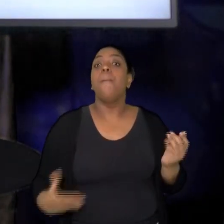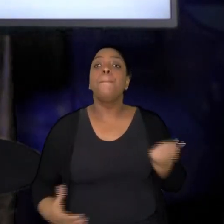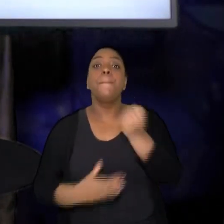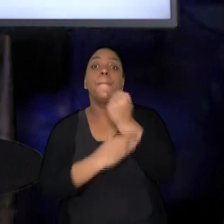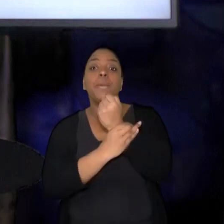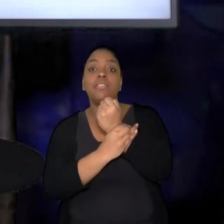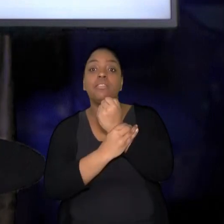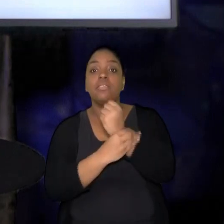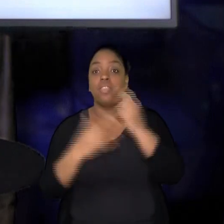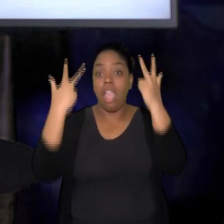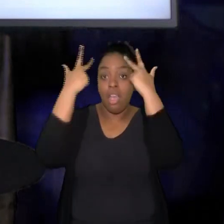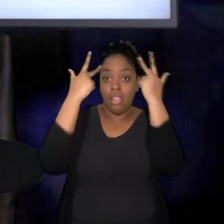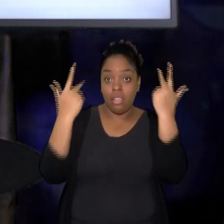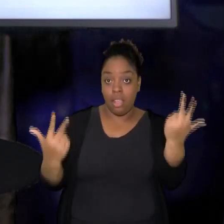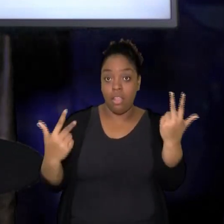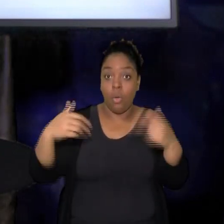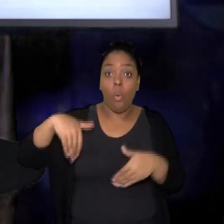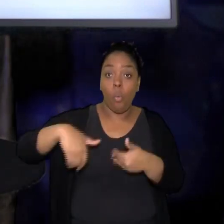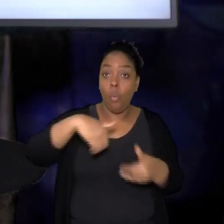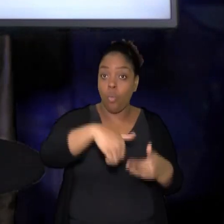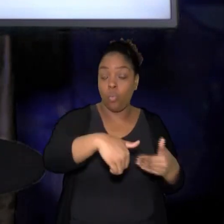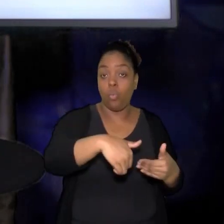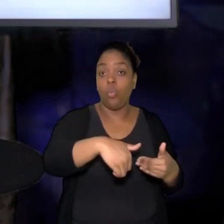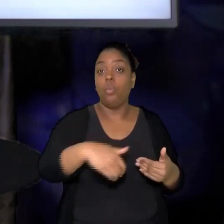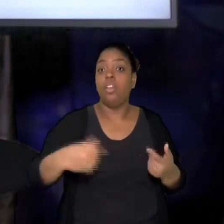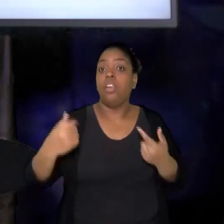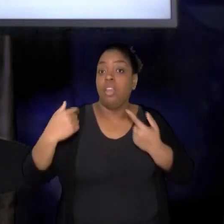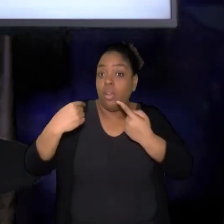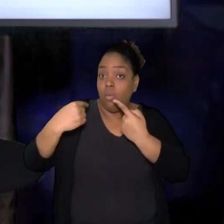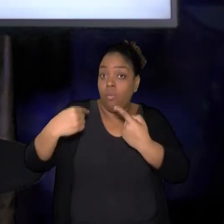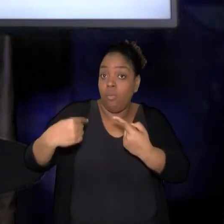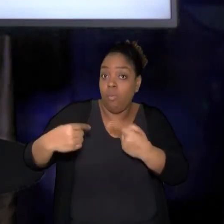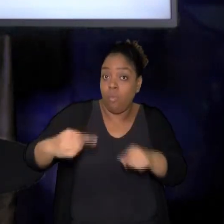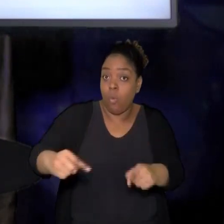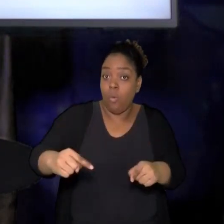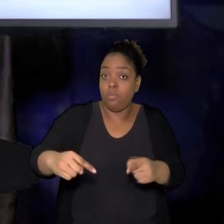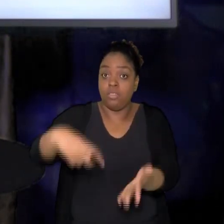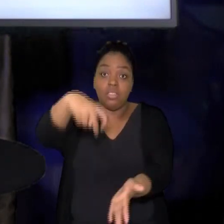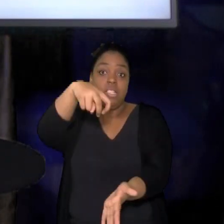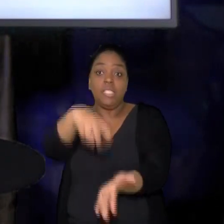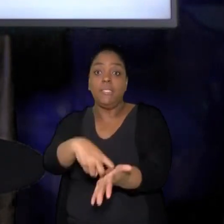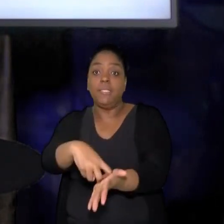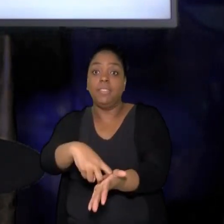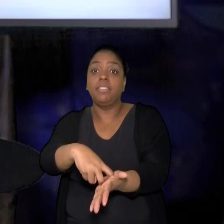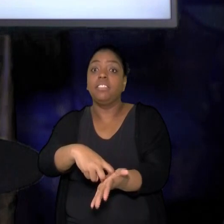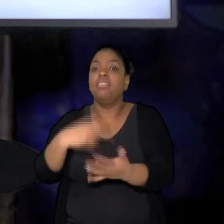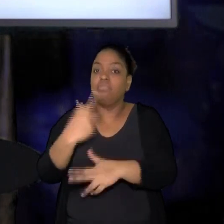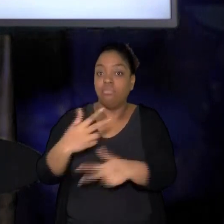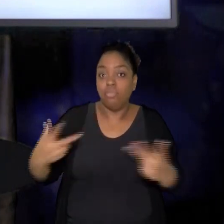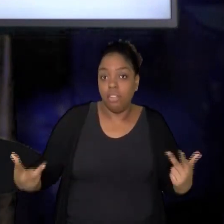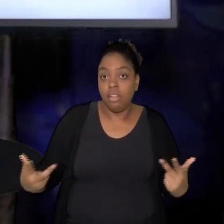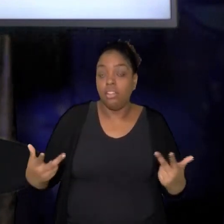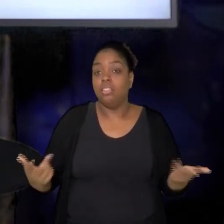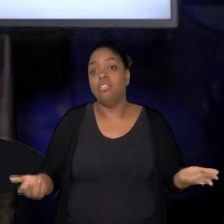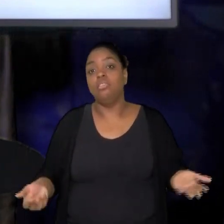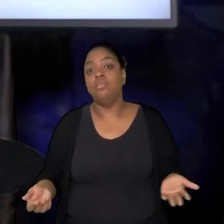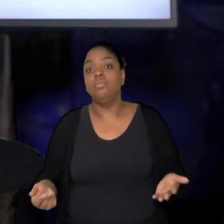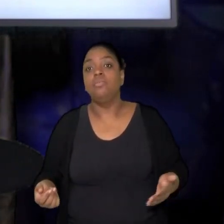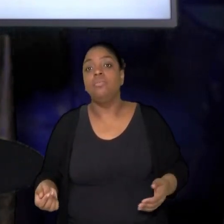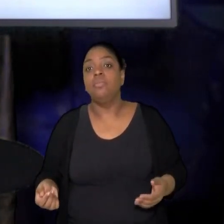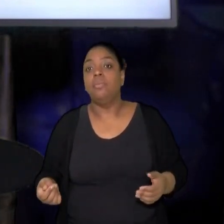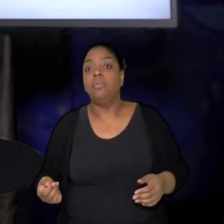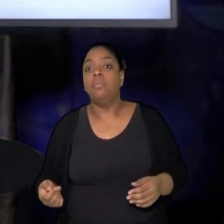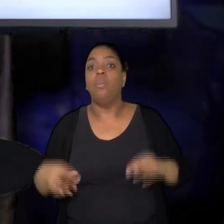o Curupira ataca seus inimigos e os castiga de diversas maneiras. Faz com que